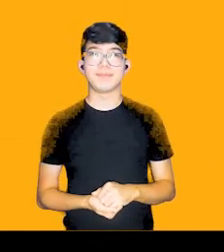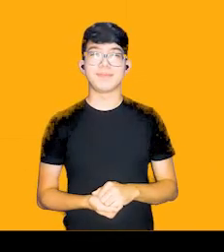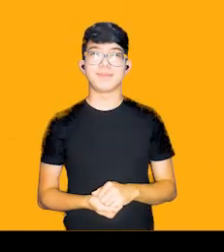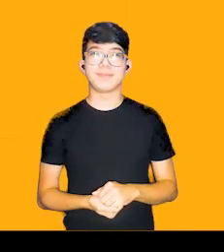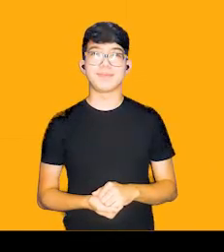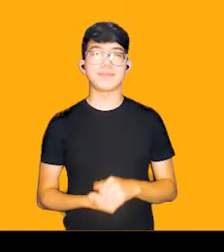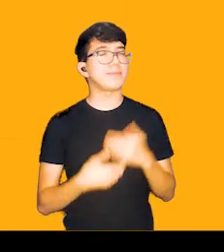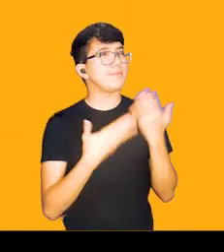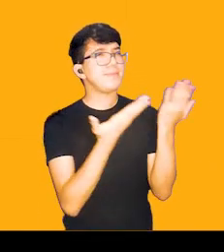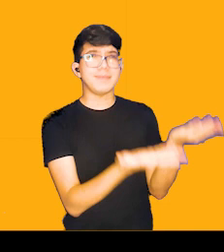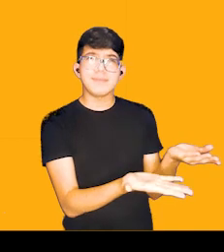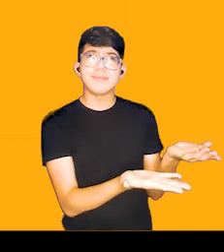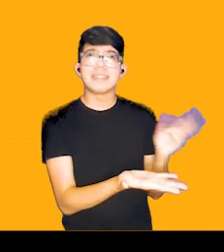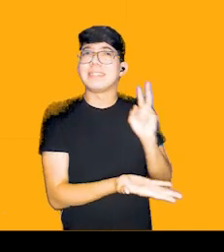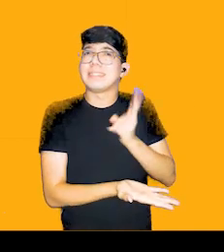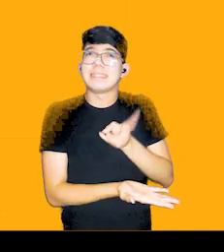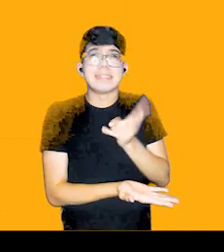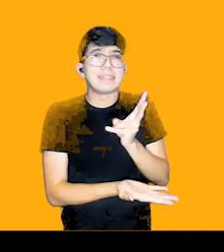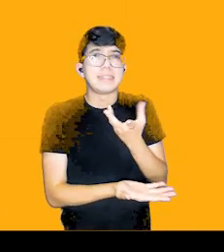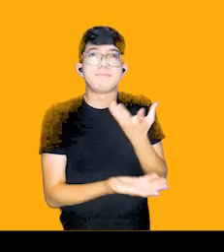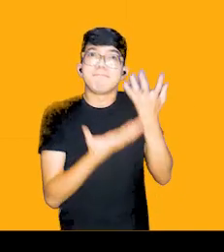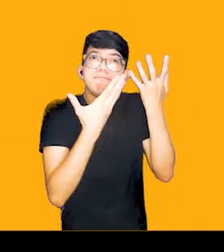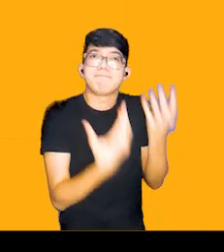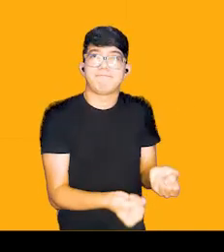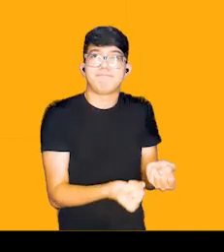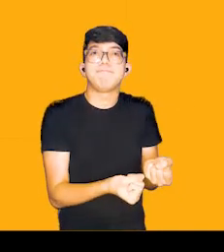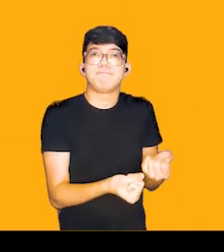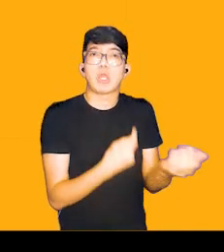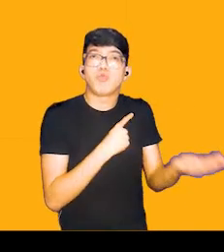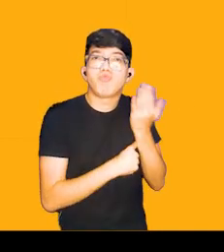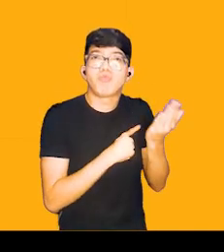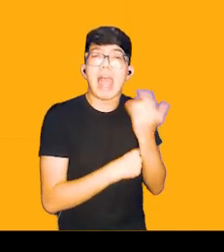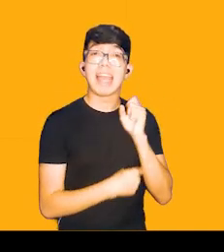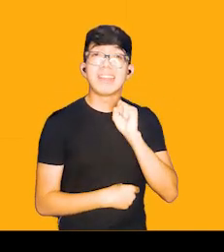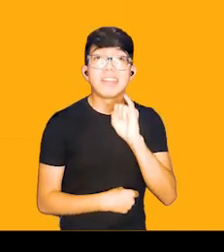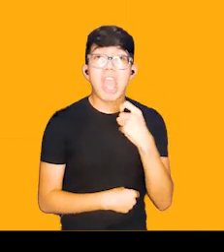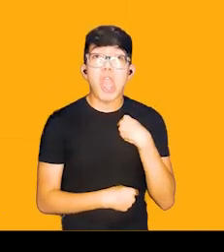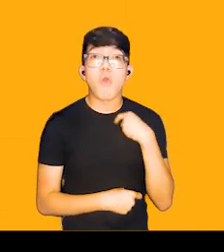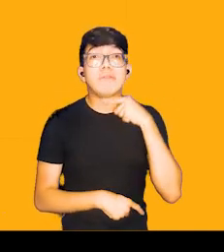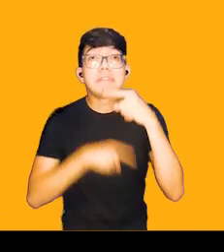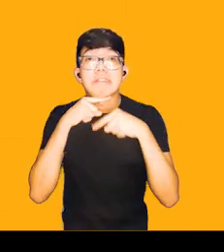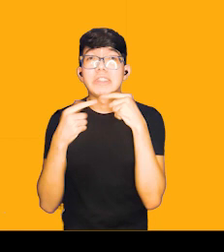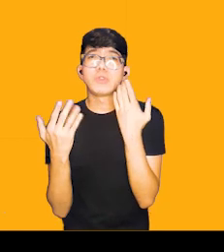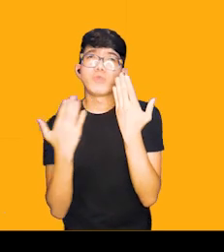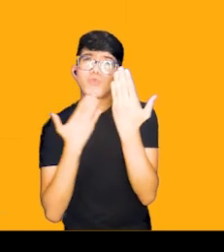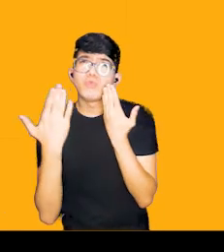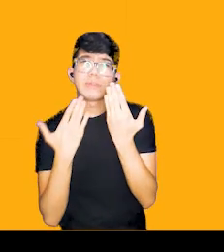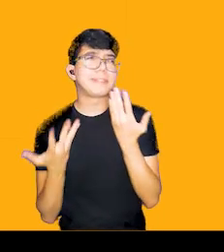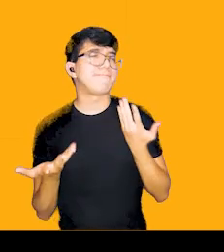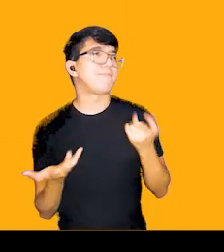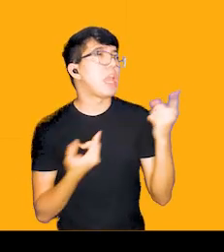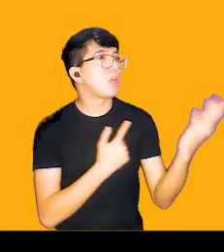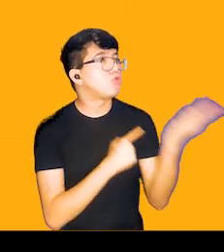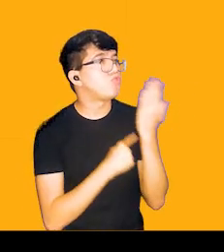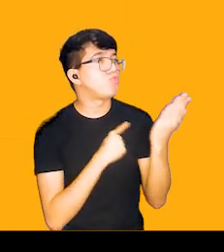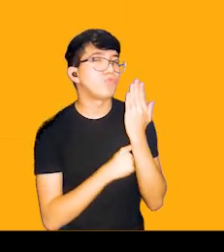era integralmente disposto e disponível a qualquer dúvida da gente, assim. Ele